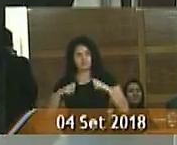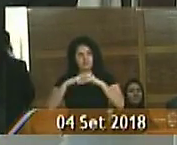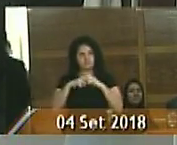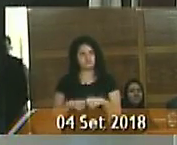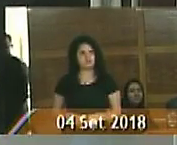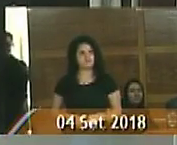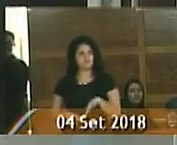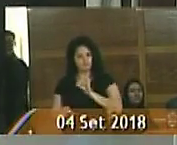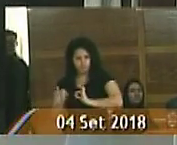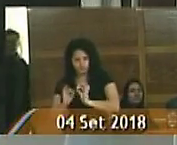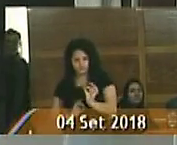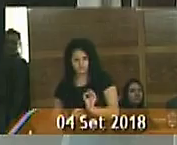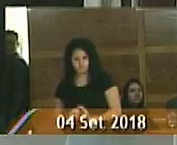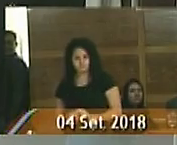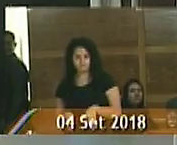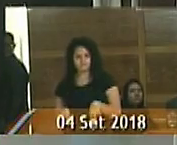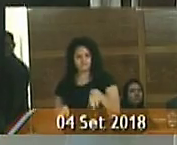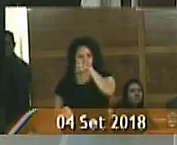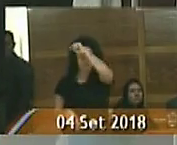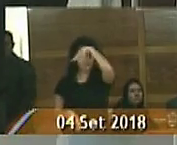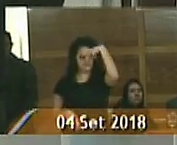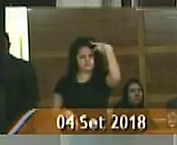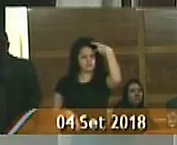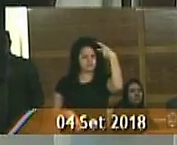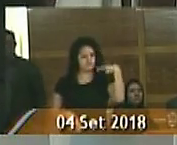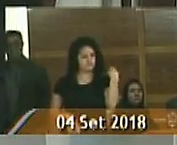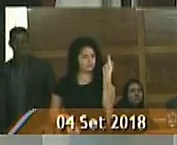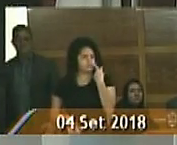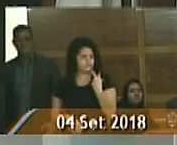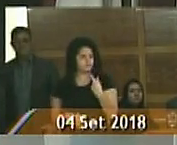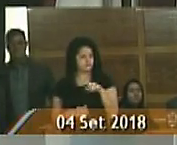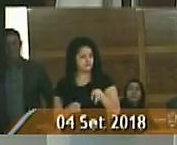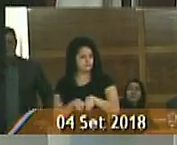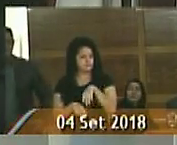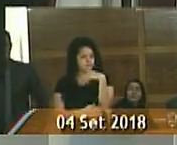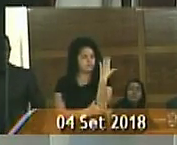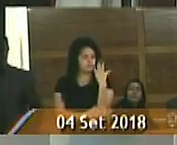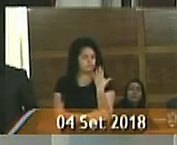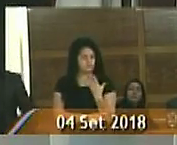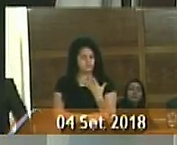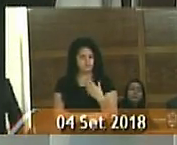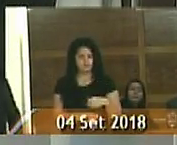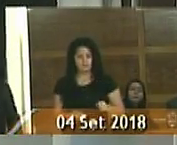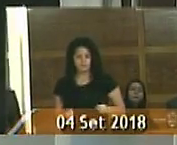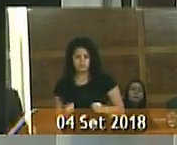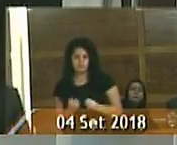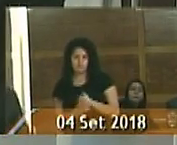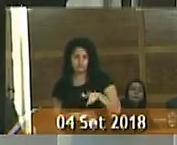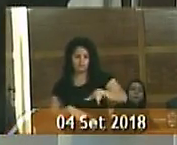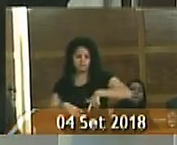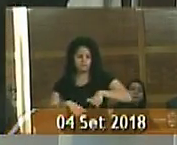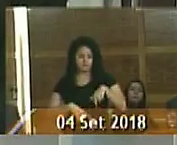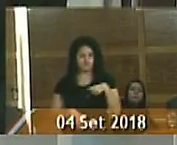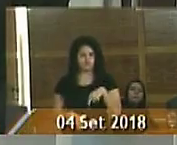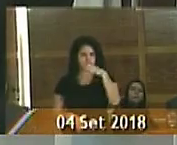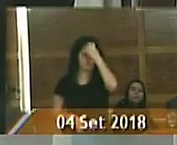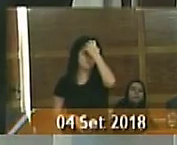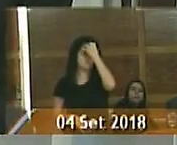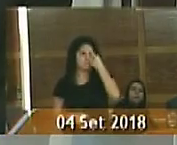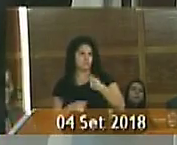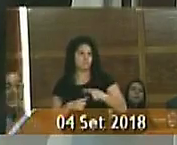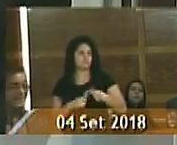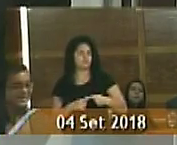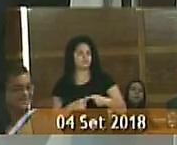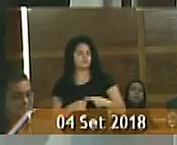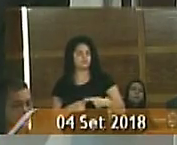Poder Executivo e do Judiciário e dos órgãos ambientais para gerar emprego aqui nesse município. Porque os